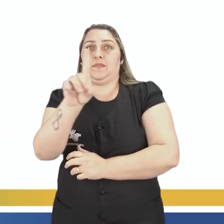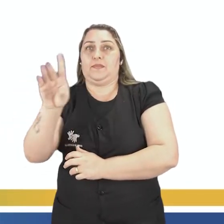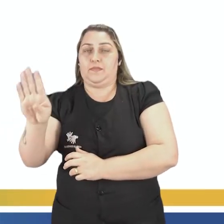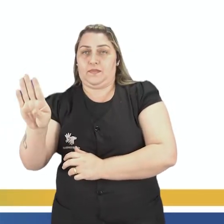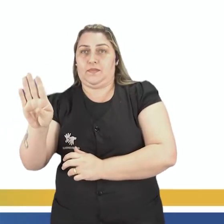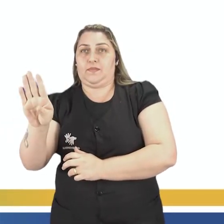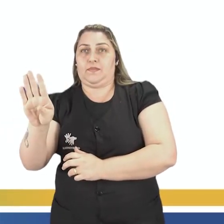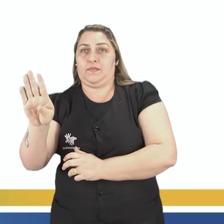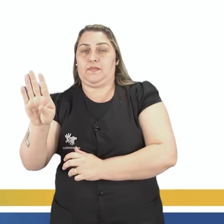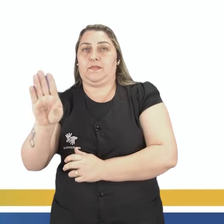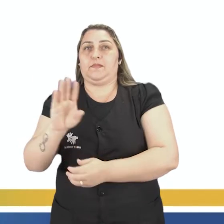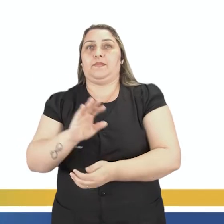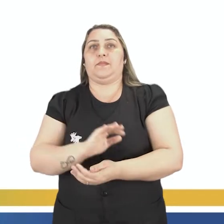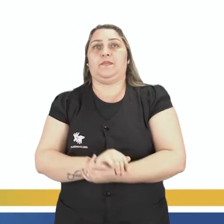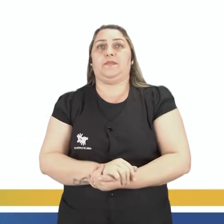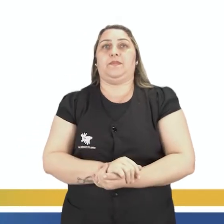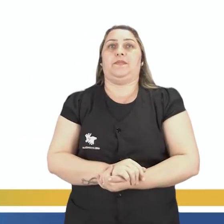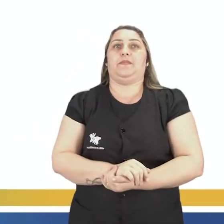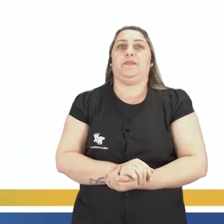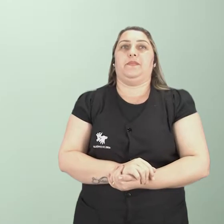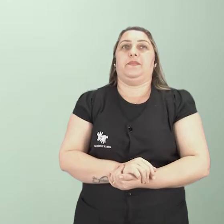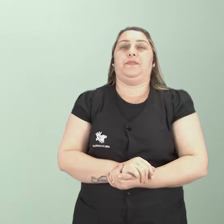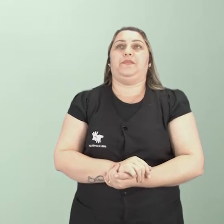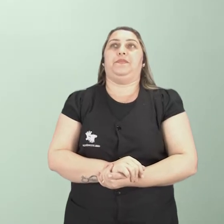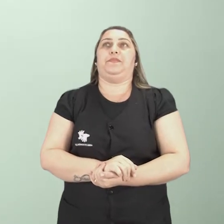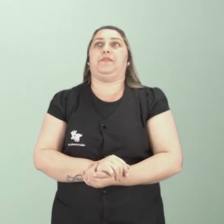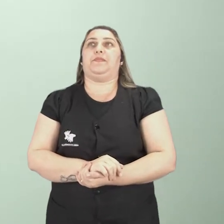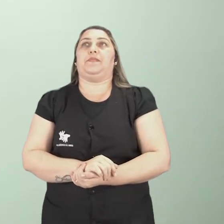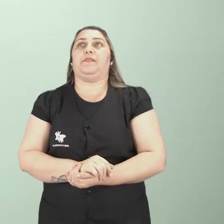65 decibel.